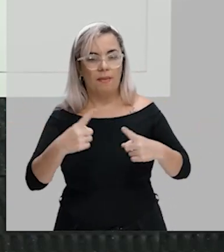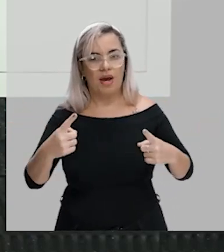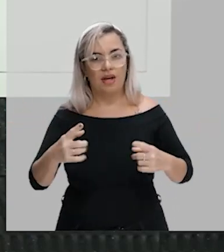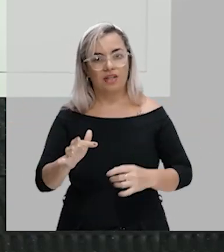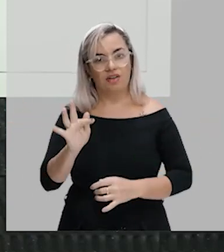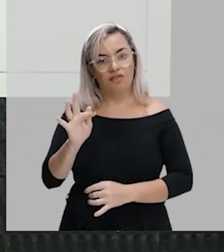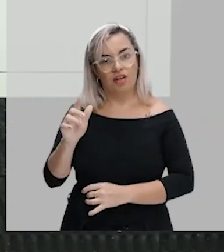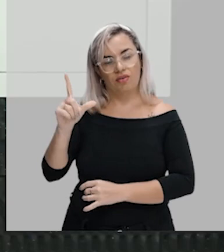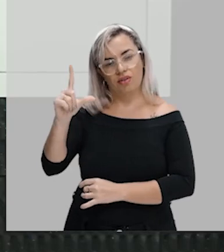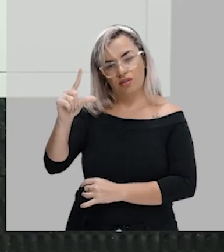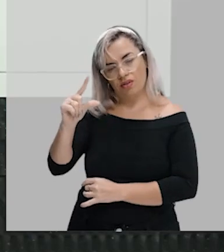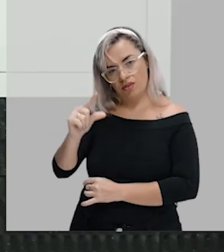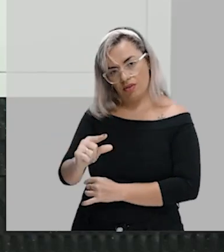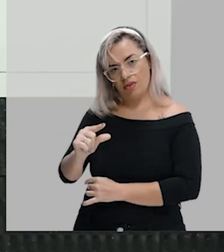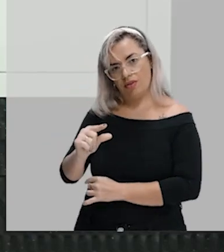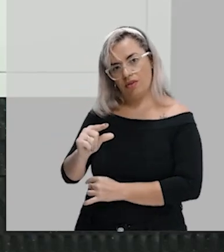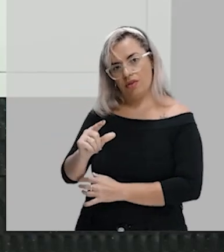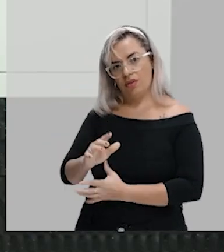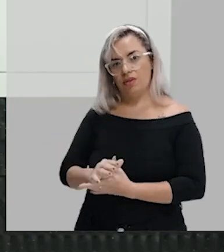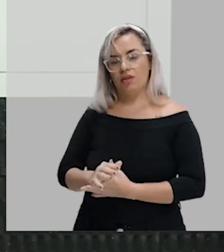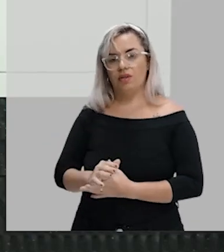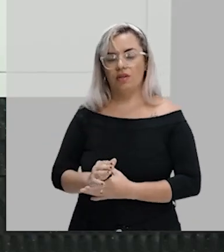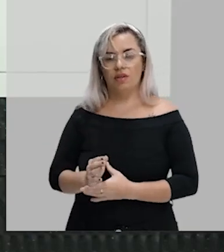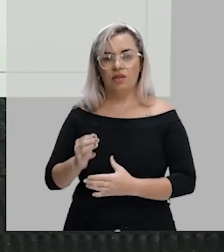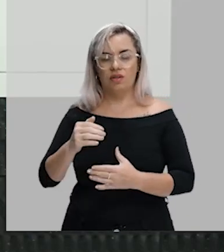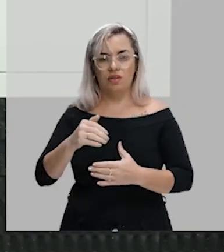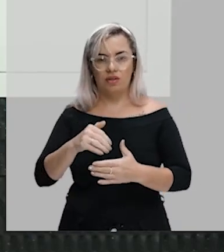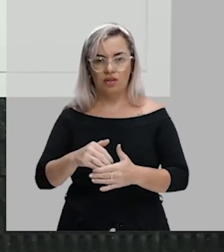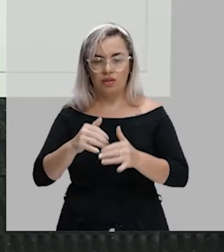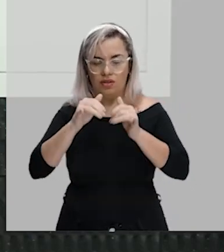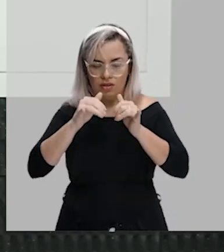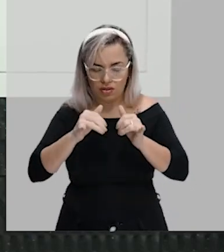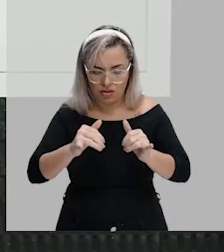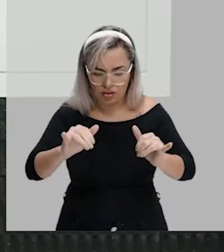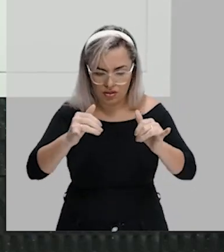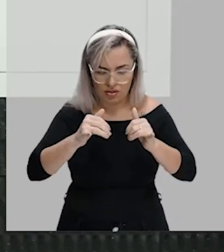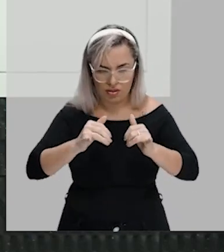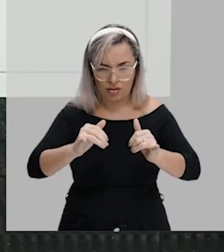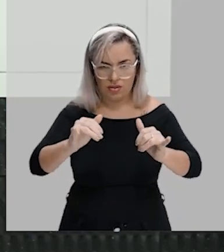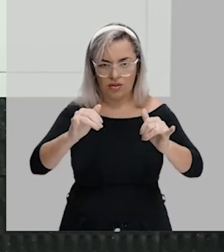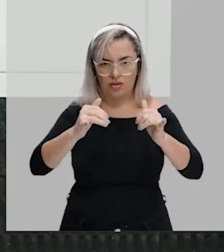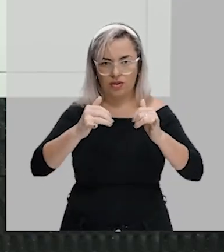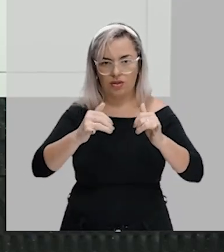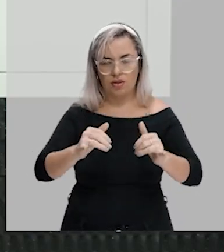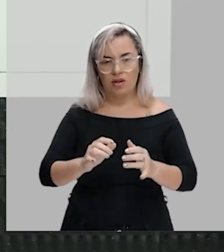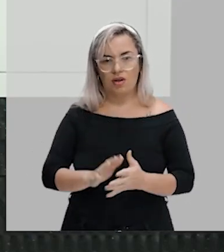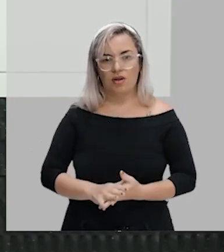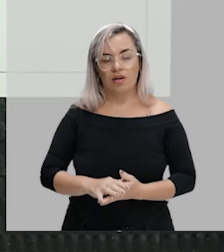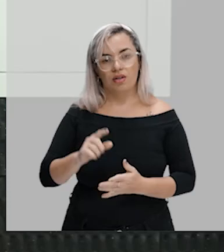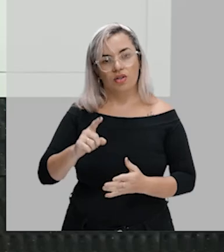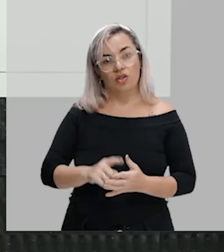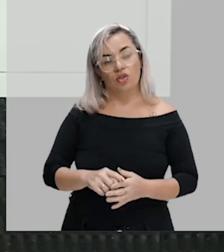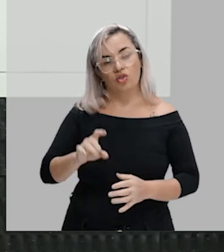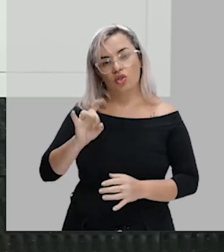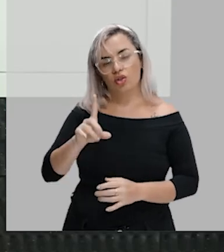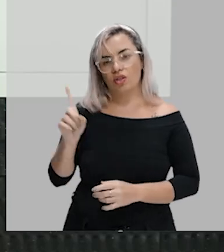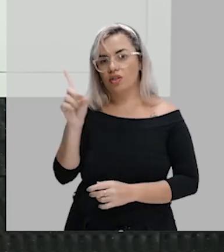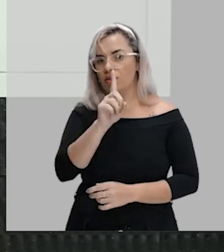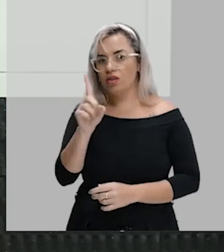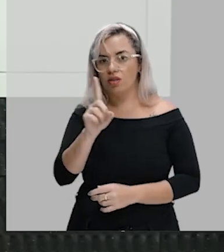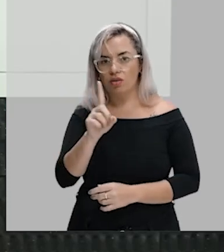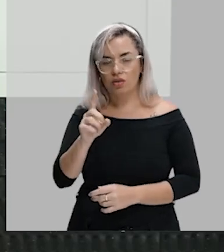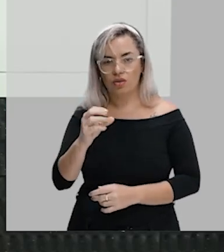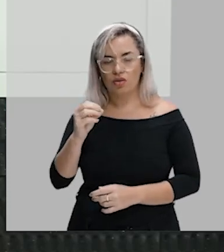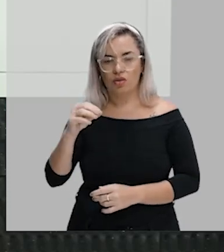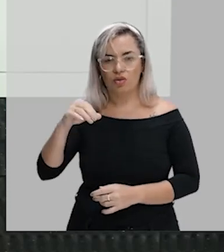dentro daquelas ondas que, né, que emitem radiação, mas é radiação não ionizante. Ou seja, é um tipo de radiação